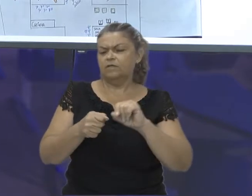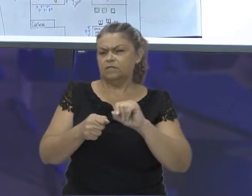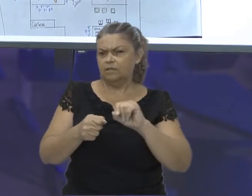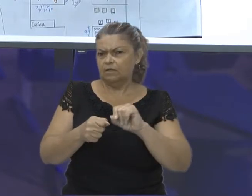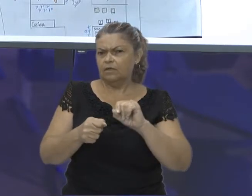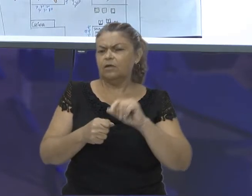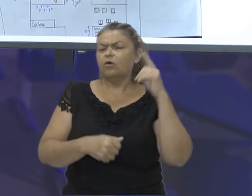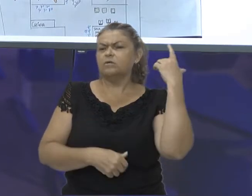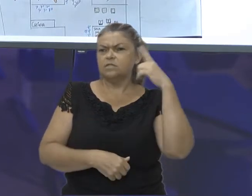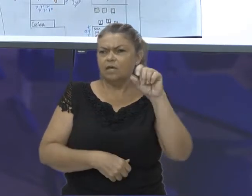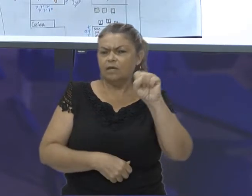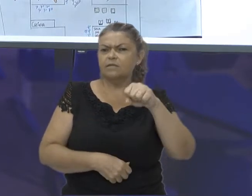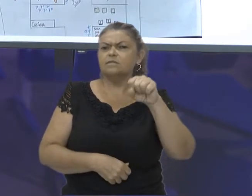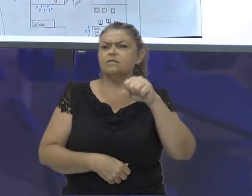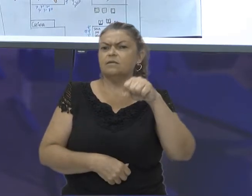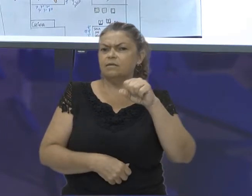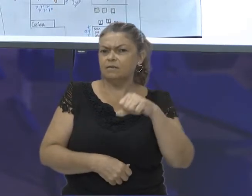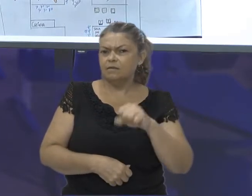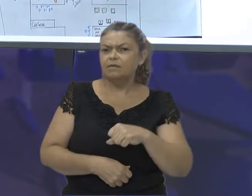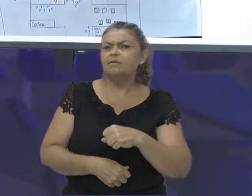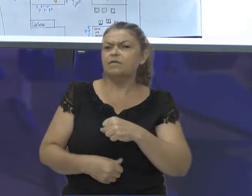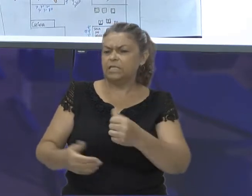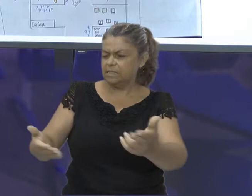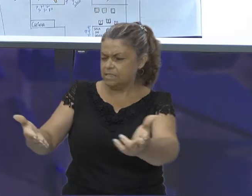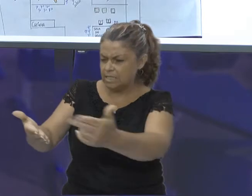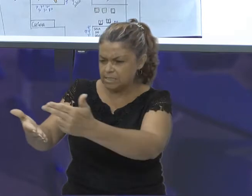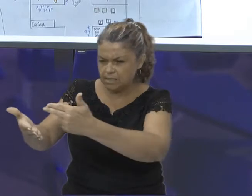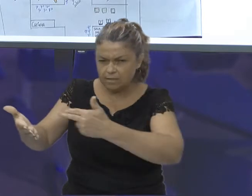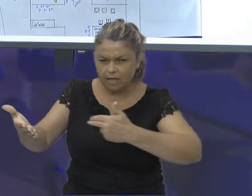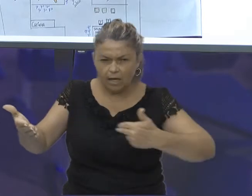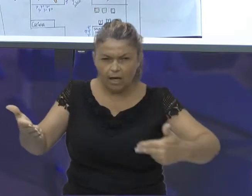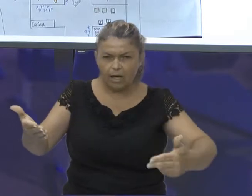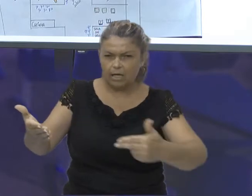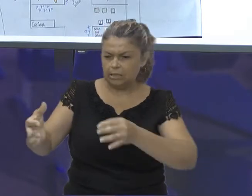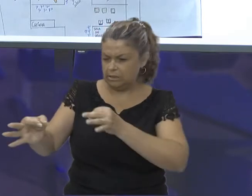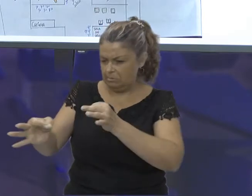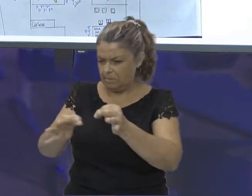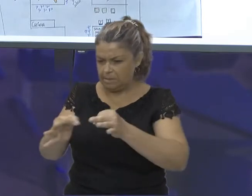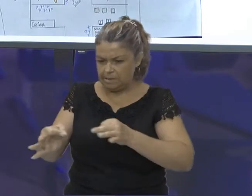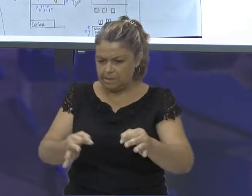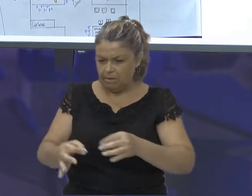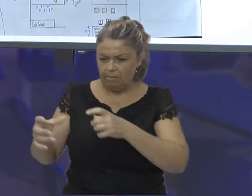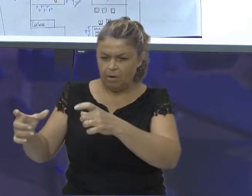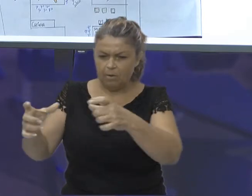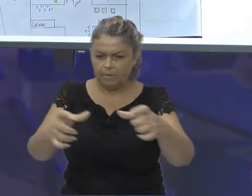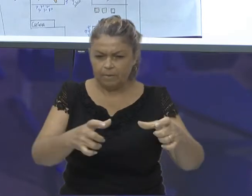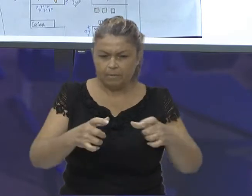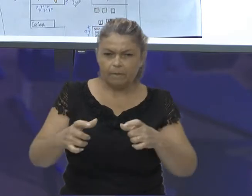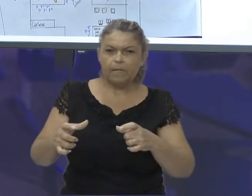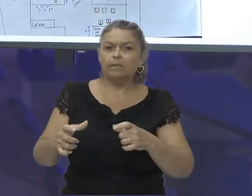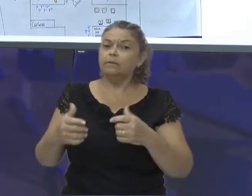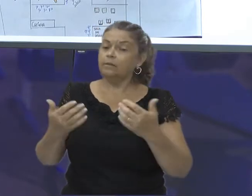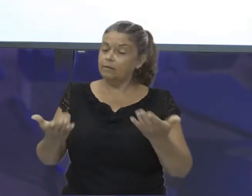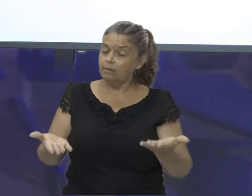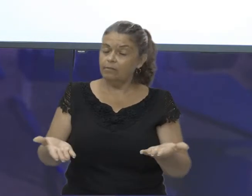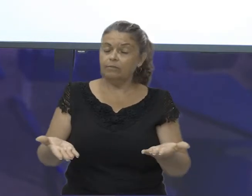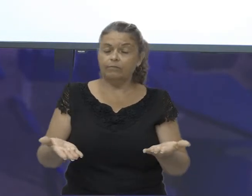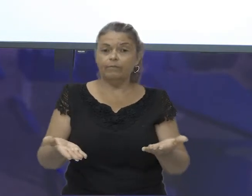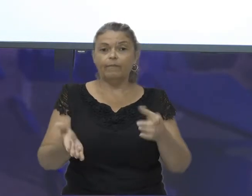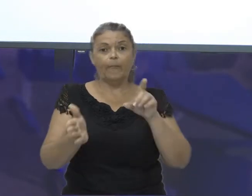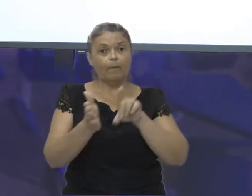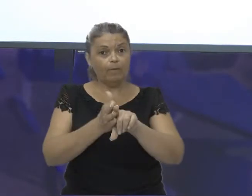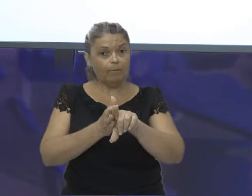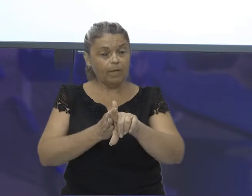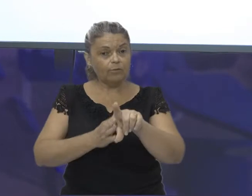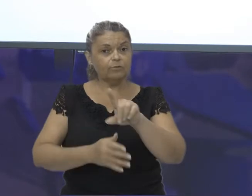conseguiram, como esse nosso colega aqui, que nos ajudou nessa correção, tá certo? Mas uma